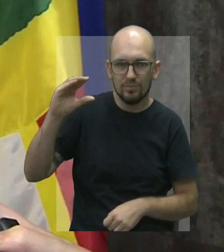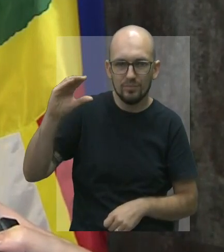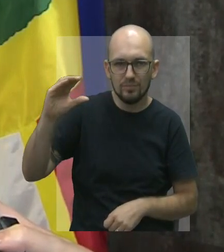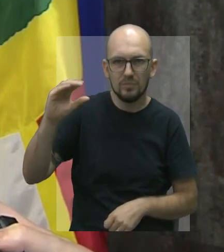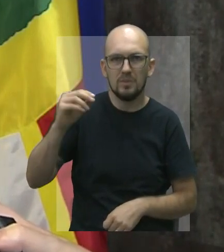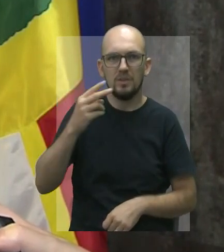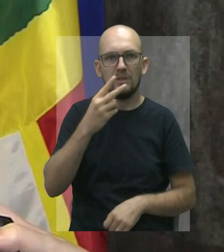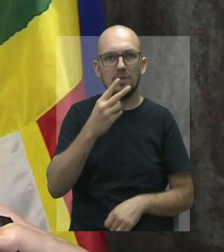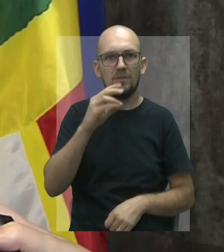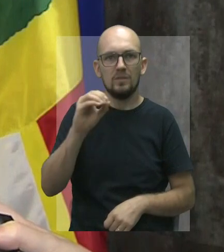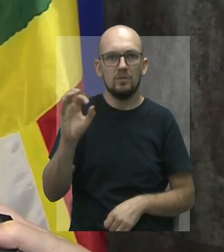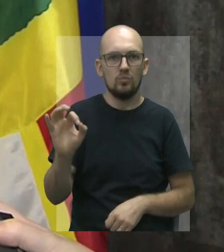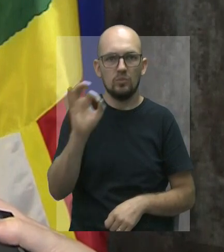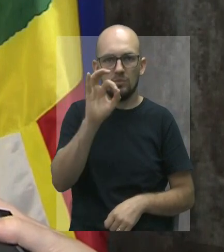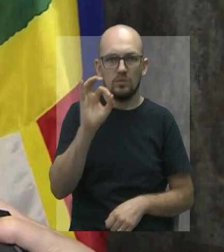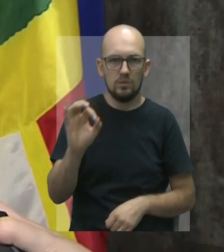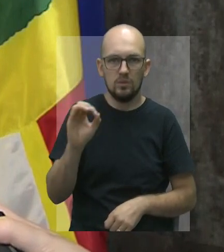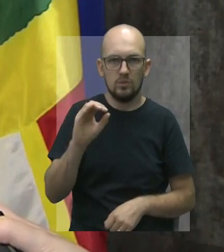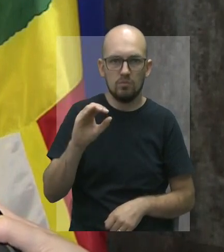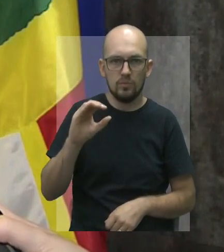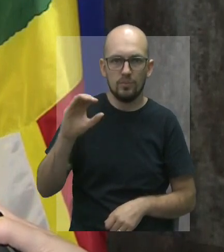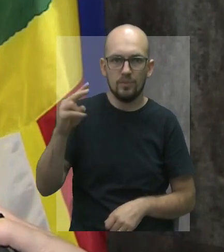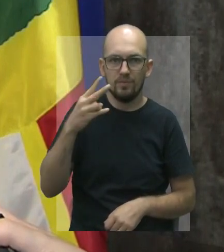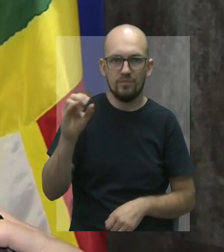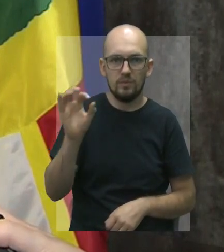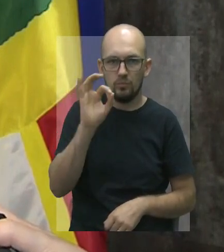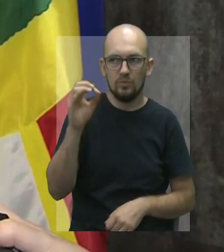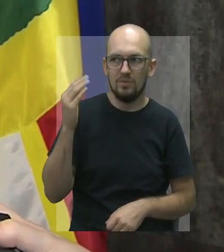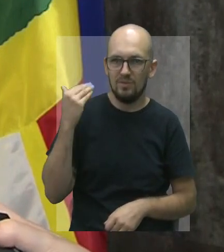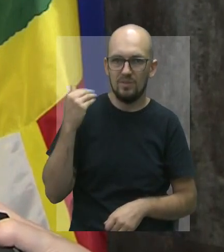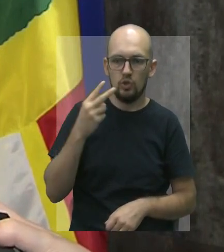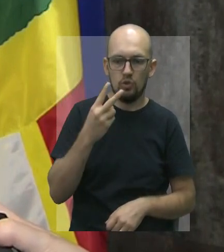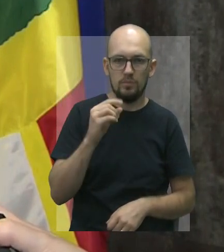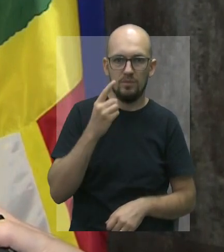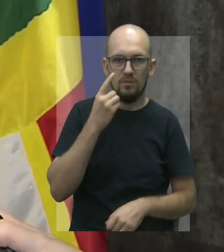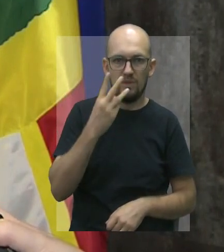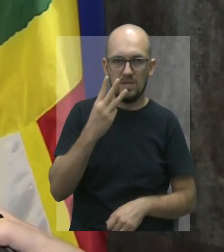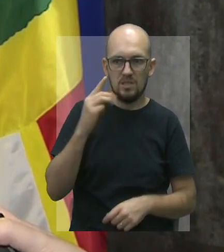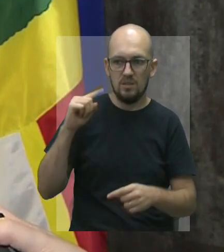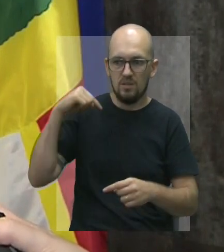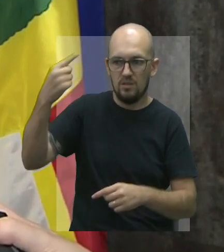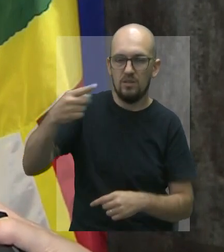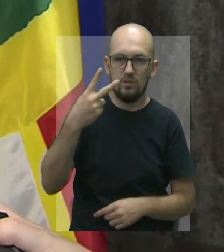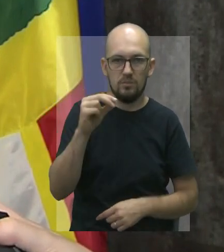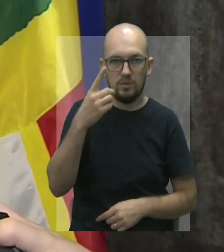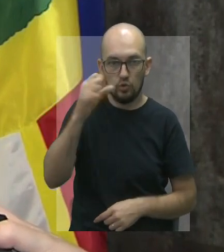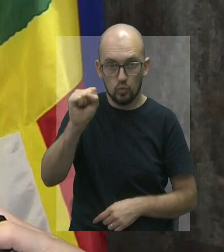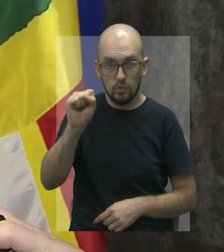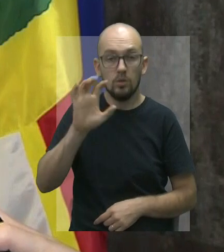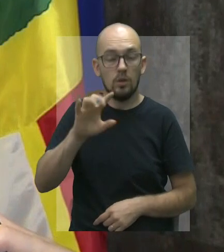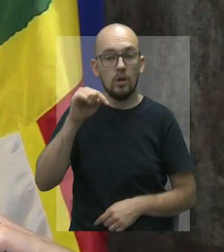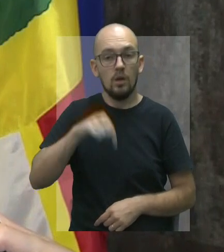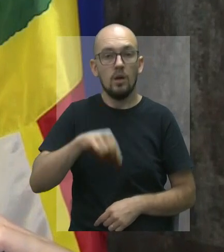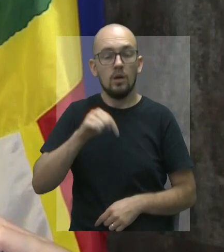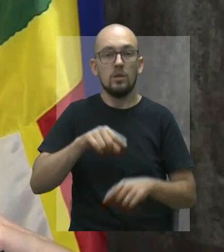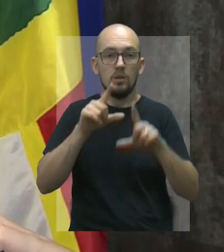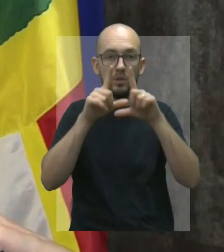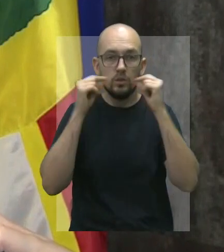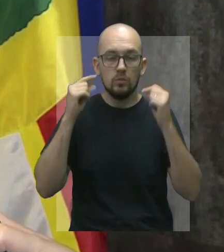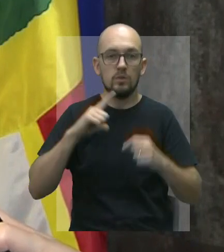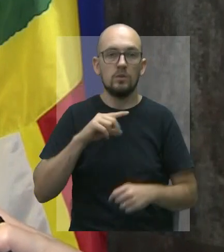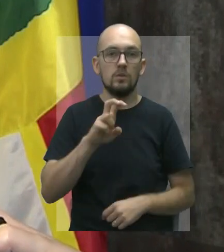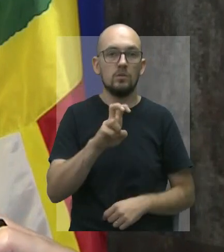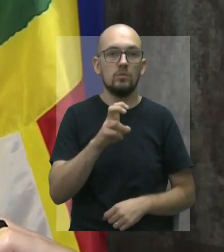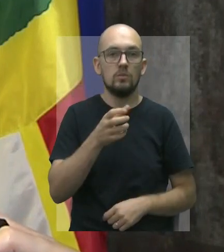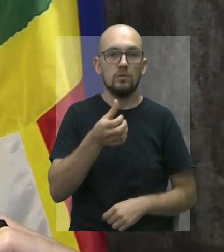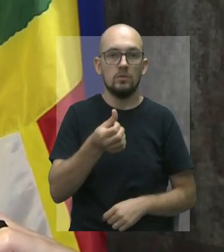de 20%, uma média de 20% a variação de 2013 para 2018, o município de Jaú tem 56% de